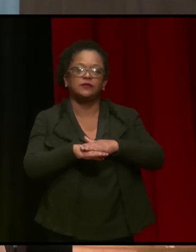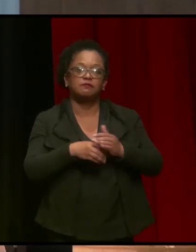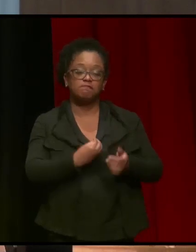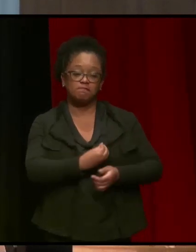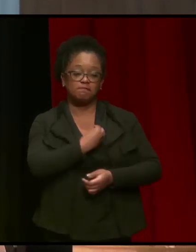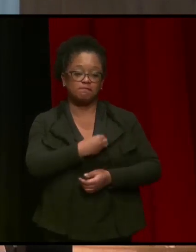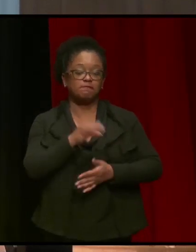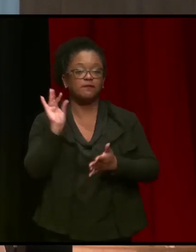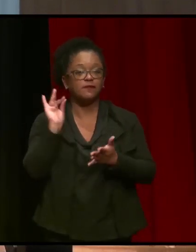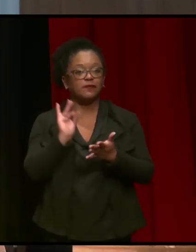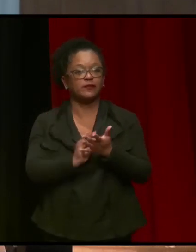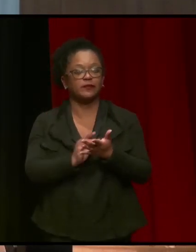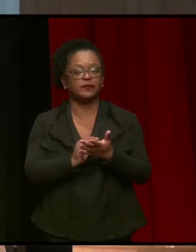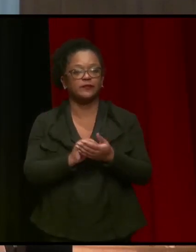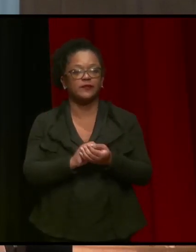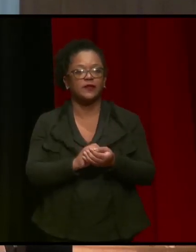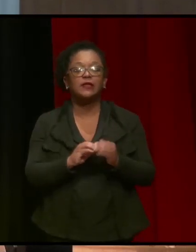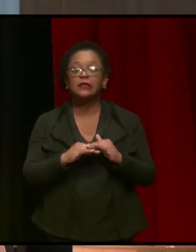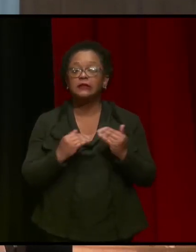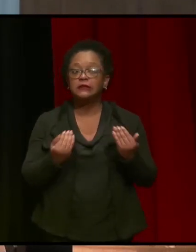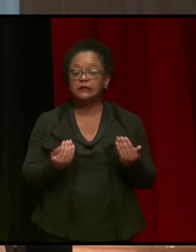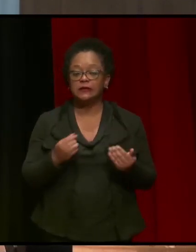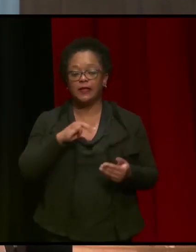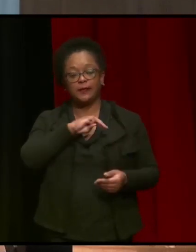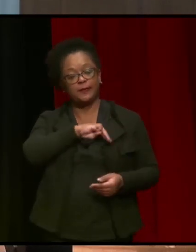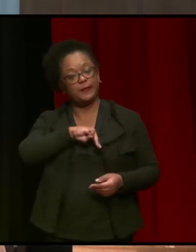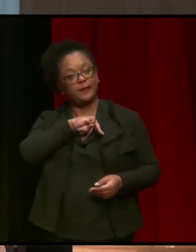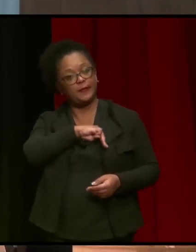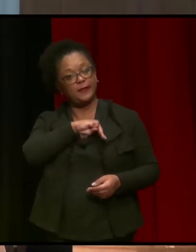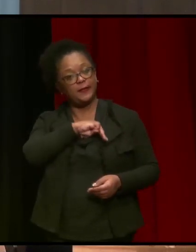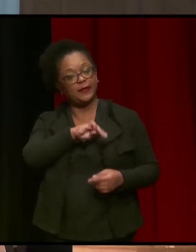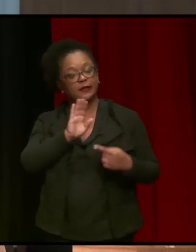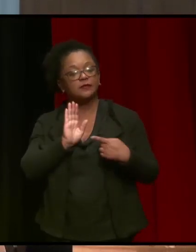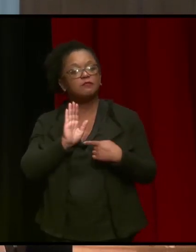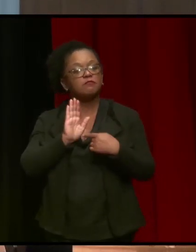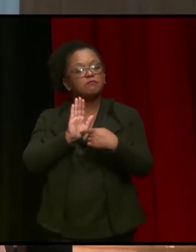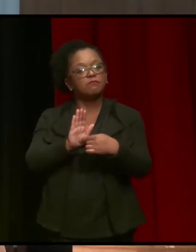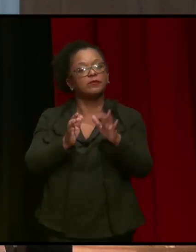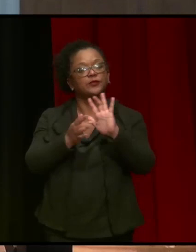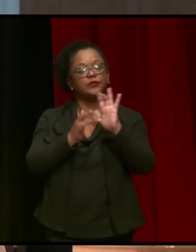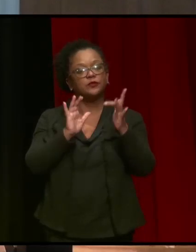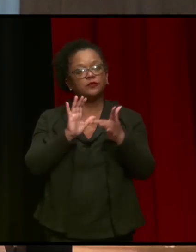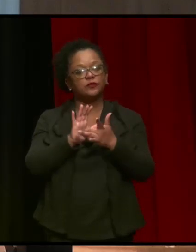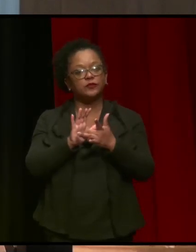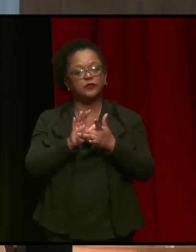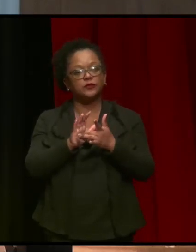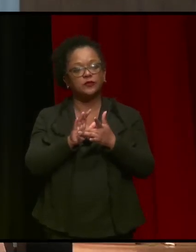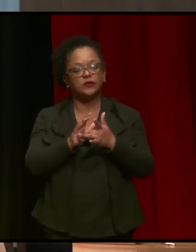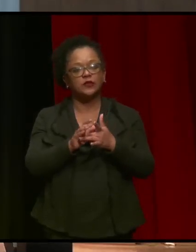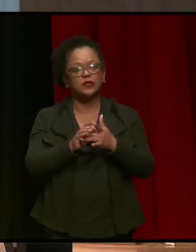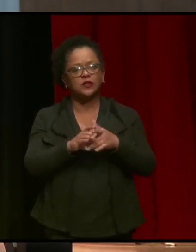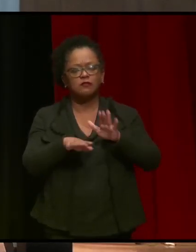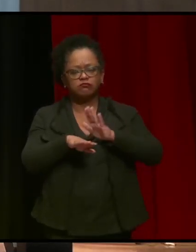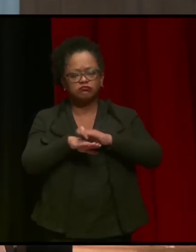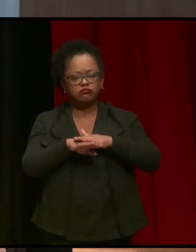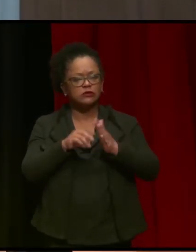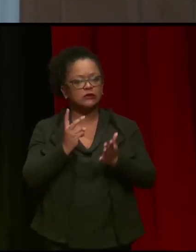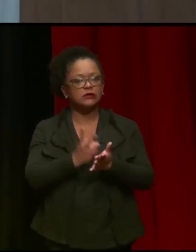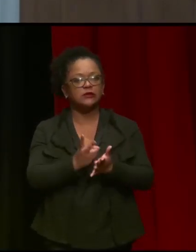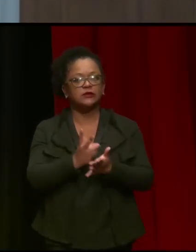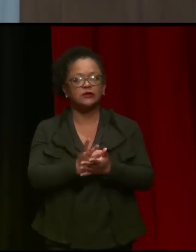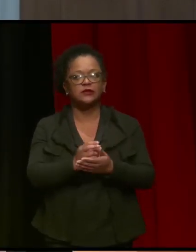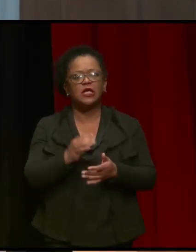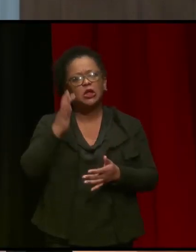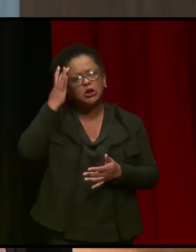livro de Mateus, Jesus sempre tem essa ênfase. Eu não sei se vocês, isso é estudo mais